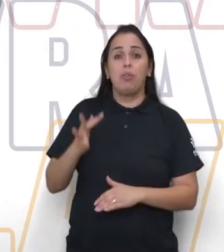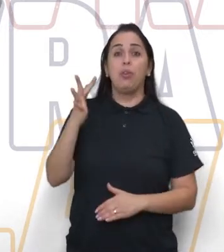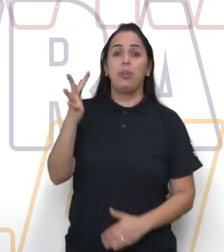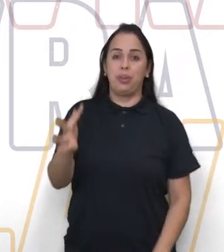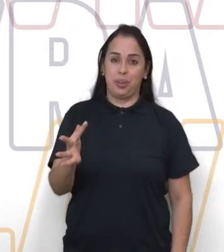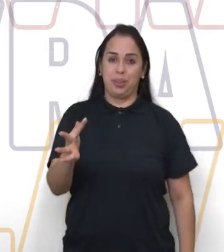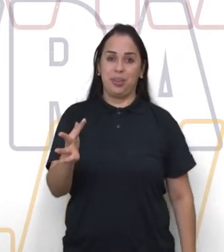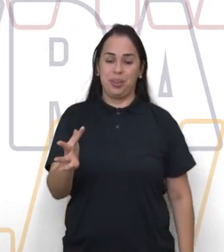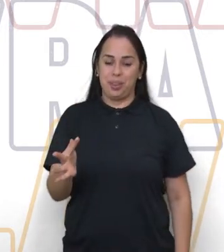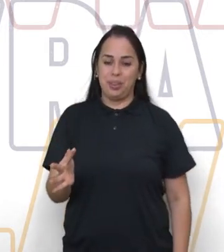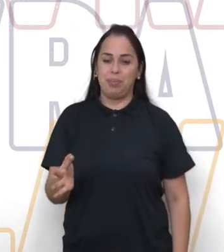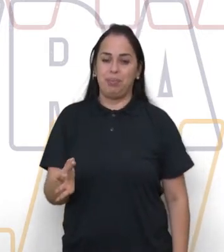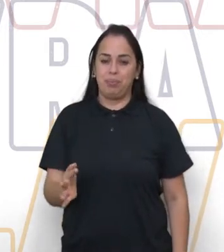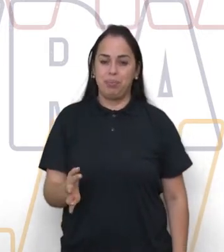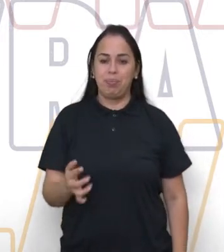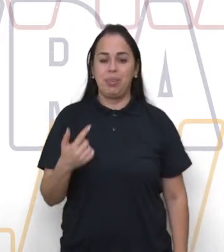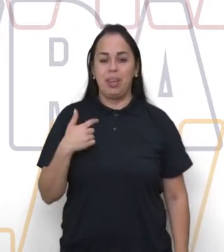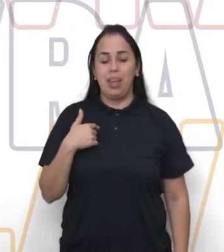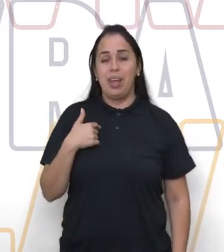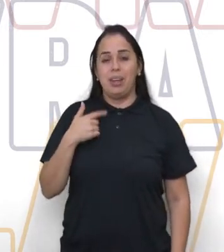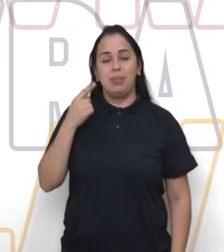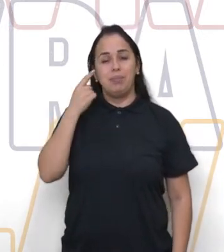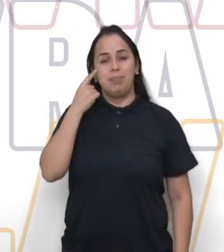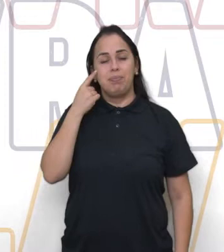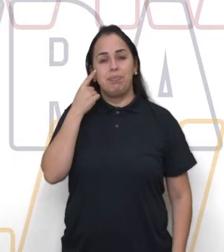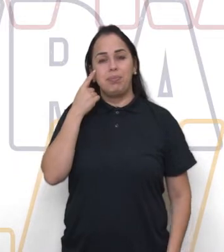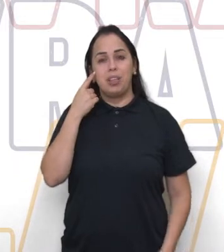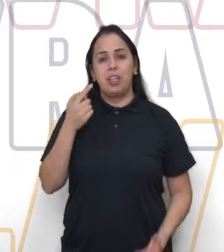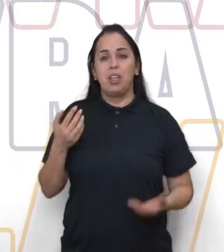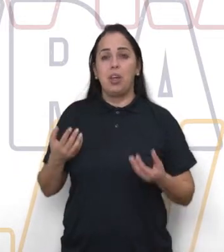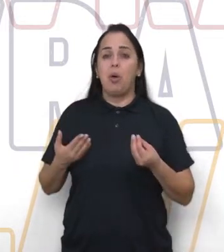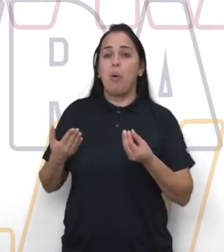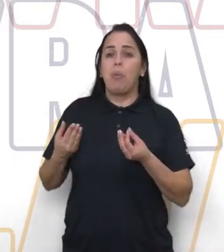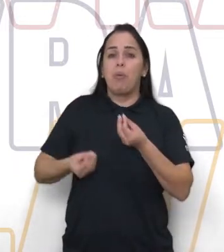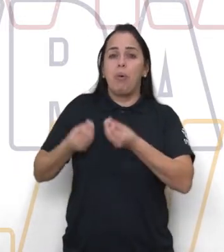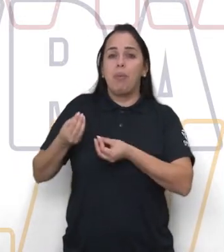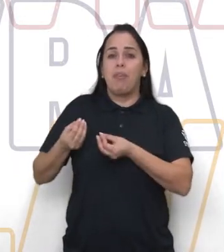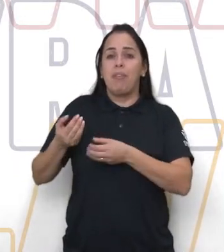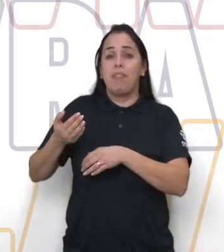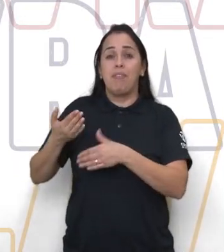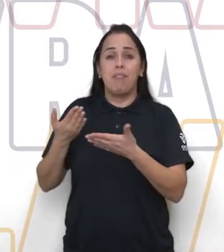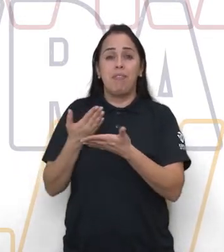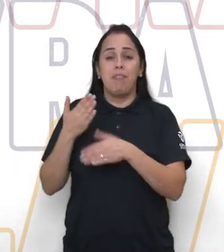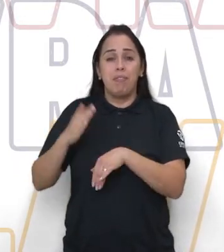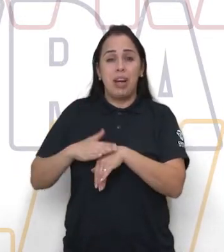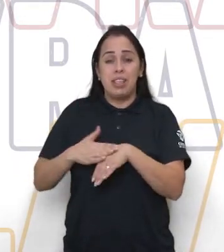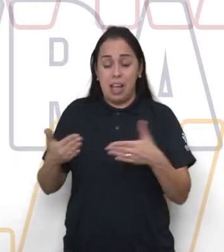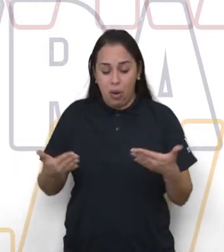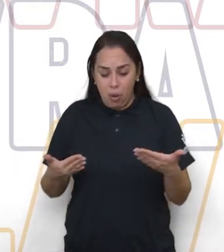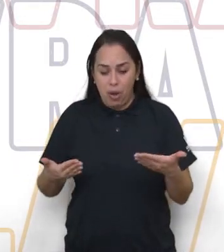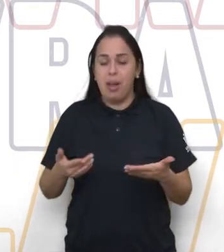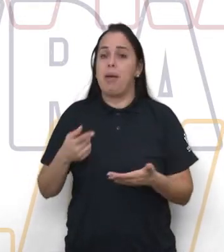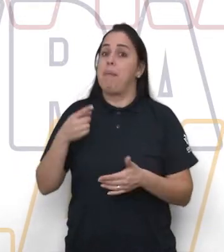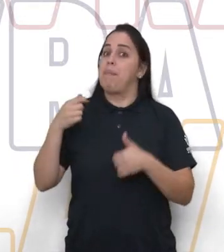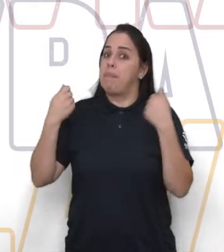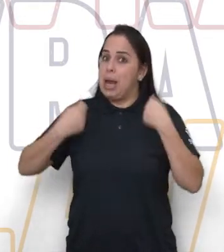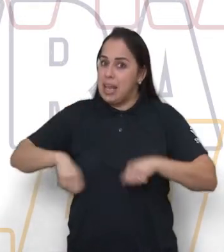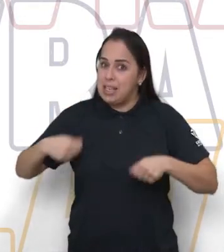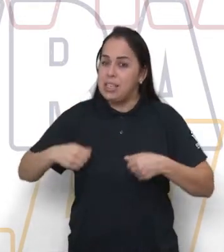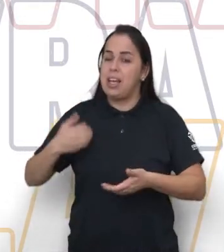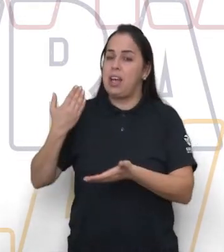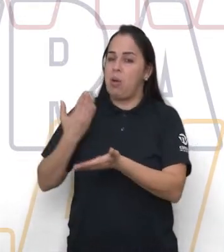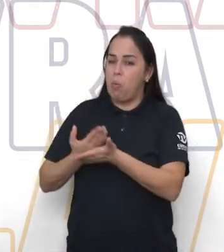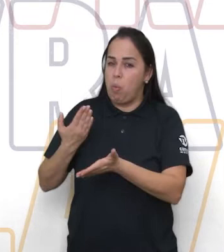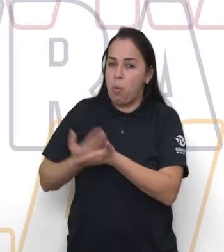do Futuro né é essa questão e como é que as pessoas fazem estudam precisão